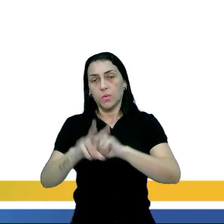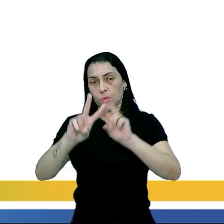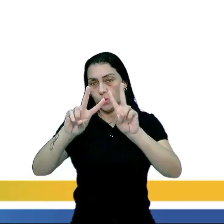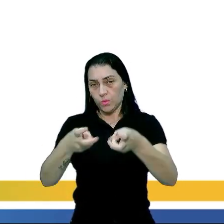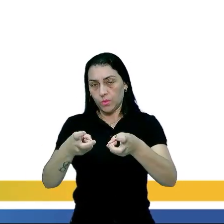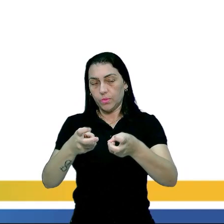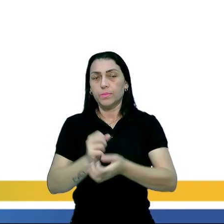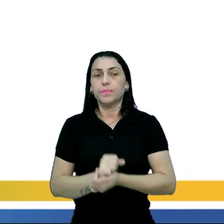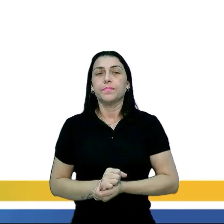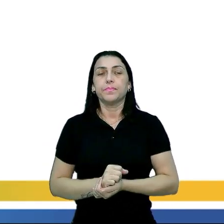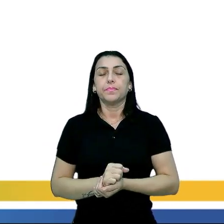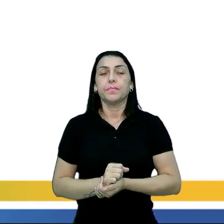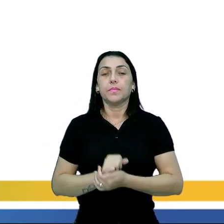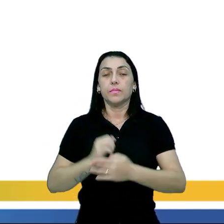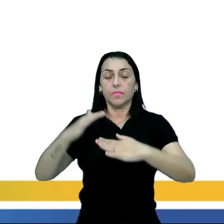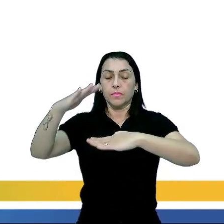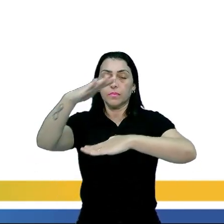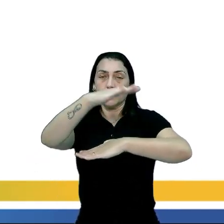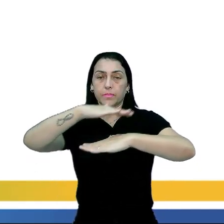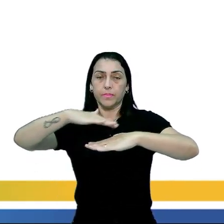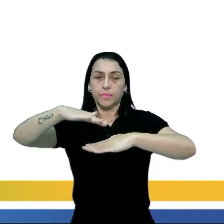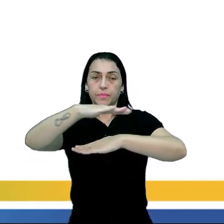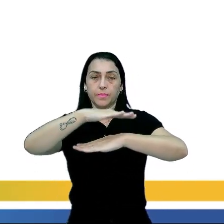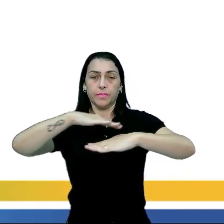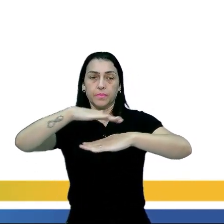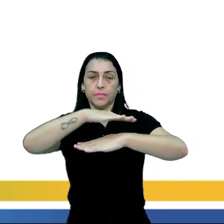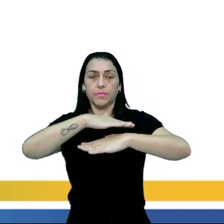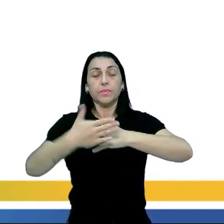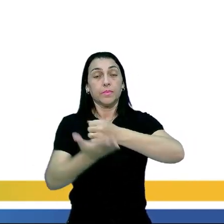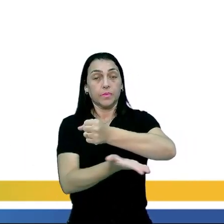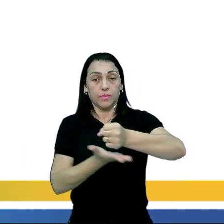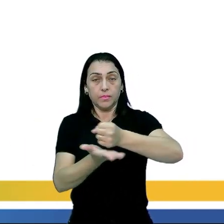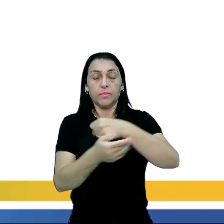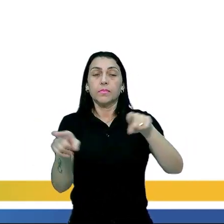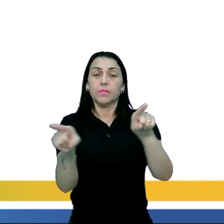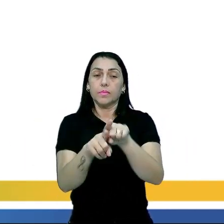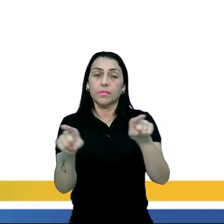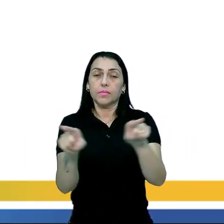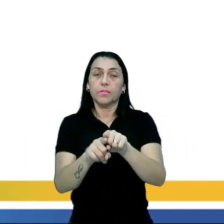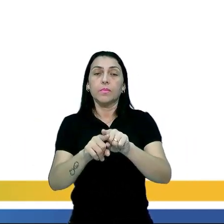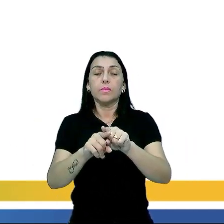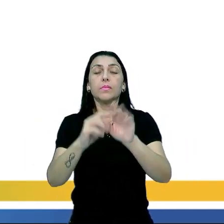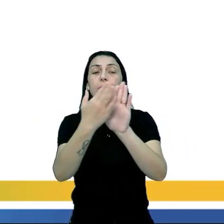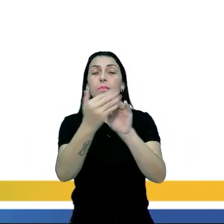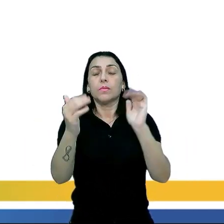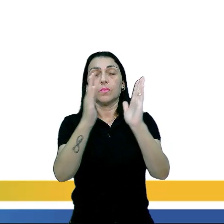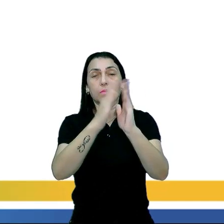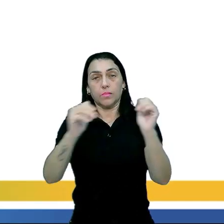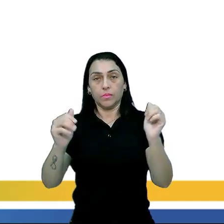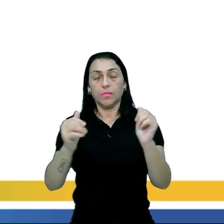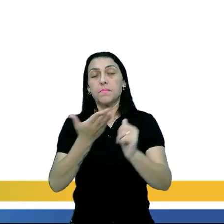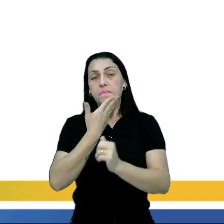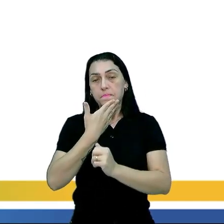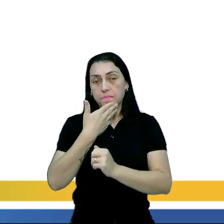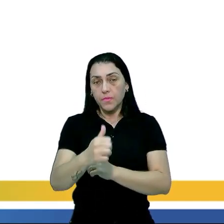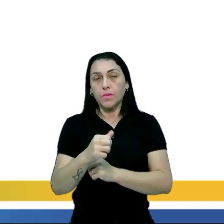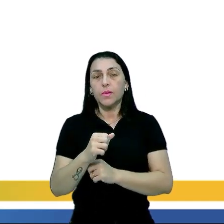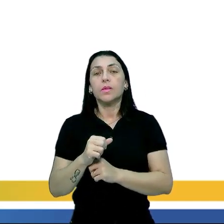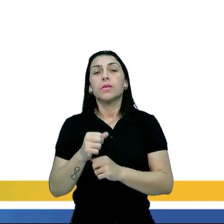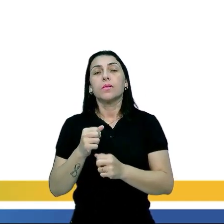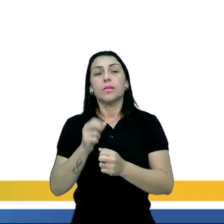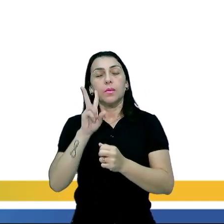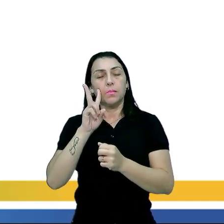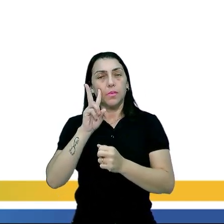isso. Na parte superior, a base, né, que também está formando um triângulo, uma pirâmide melhor, vocês